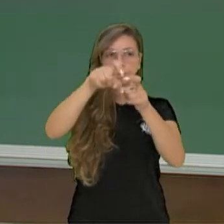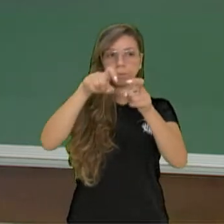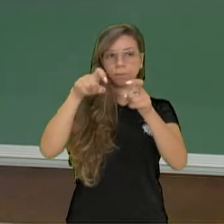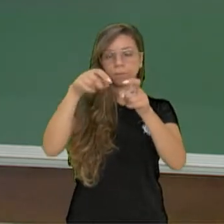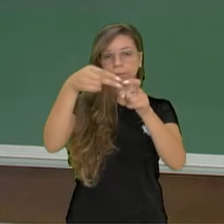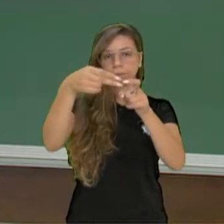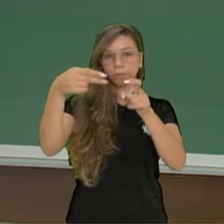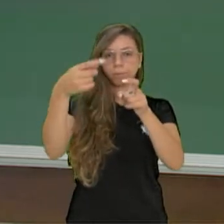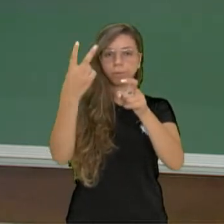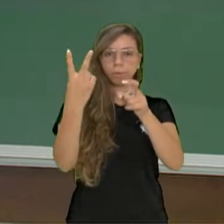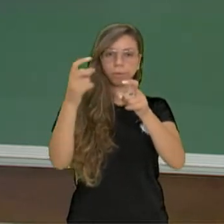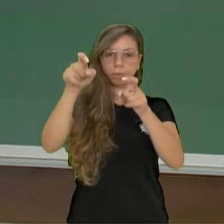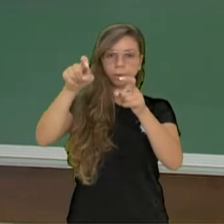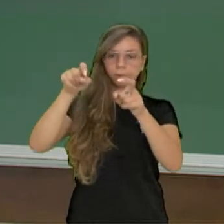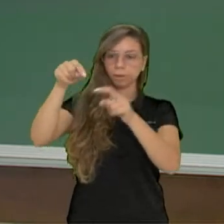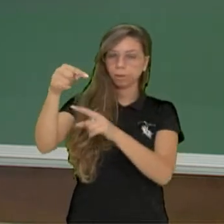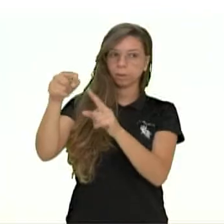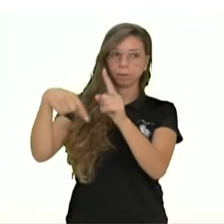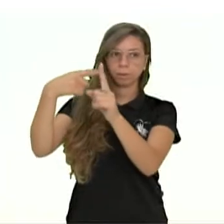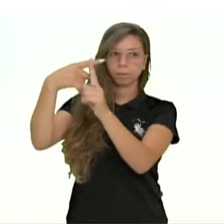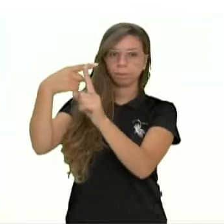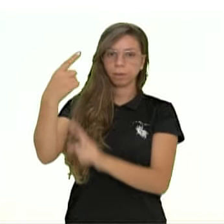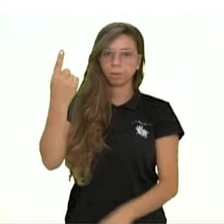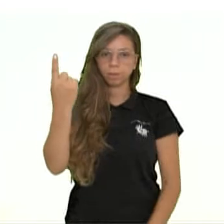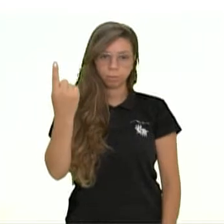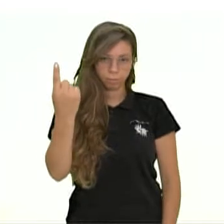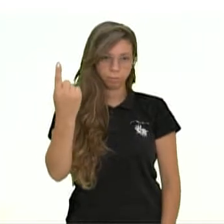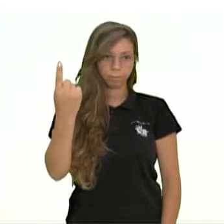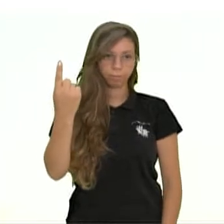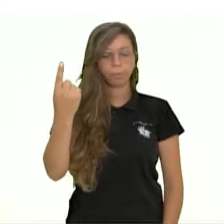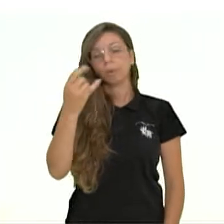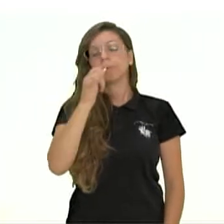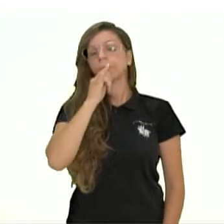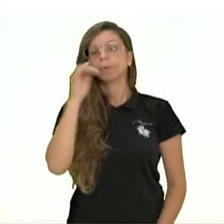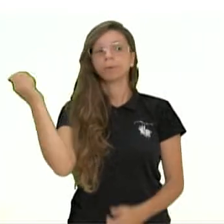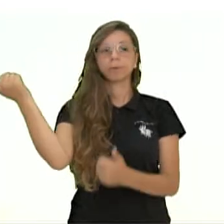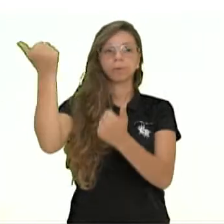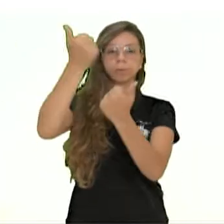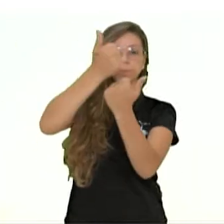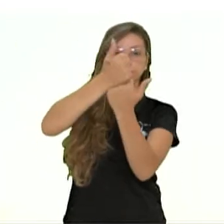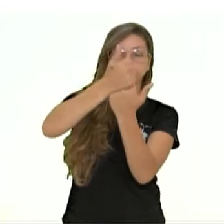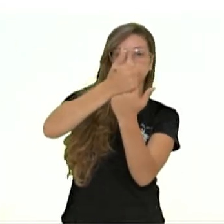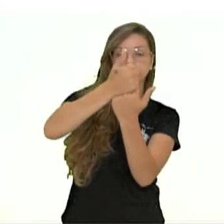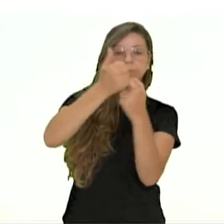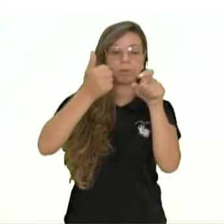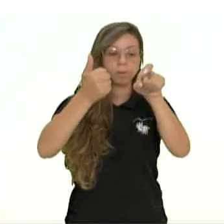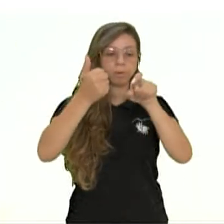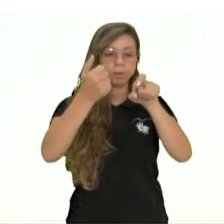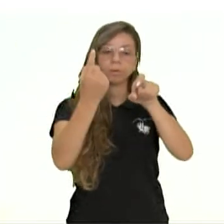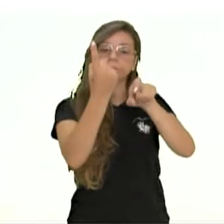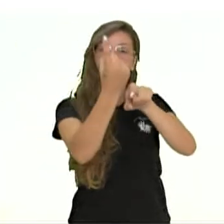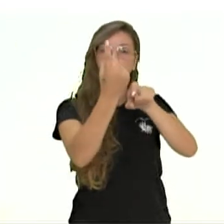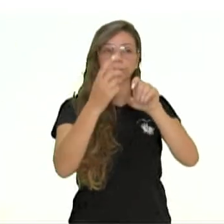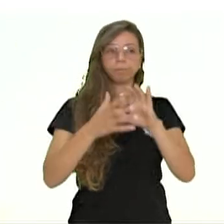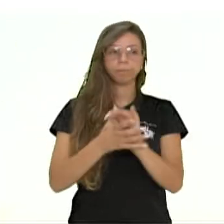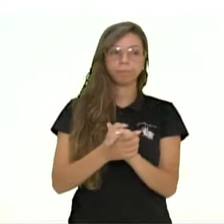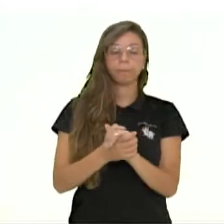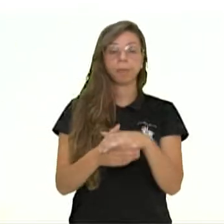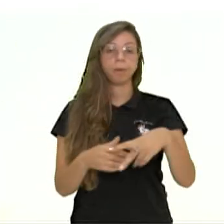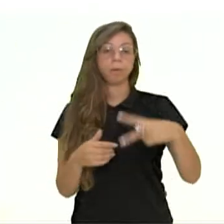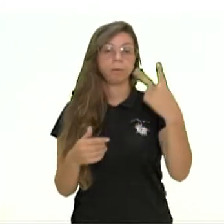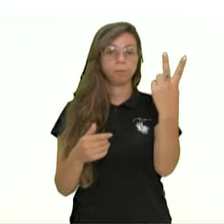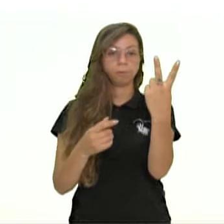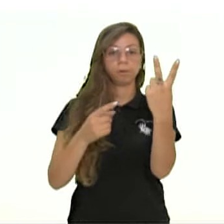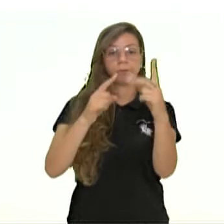1. Então, essa é a função dada. Por exemplo, se eu substituir aqui o x por 1, 2 vezes 1